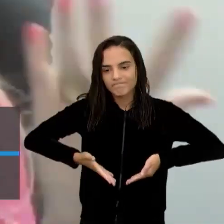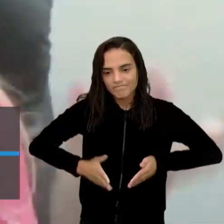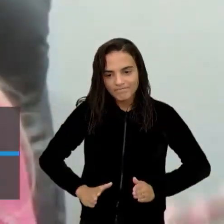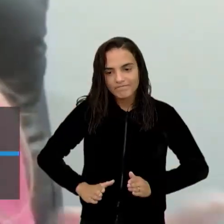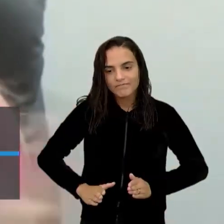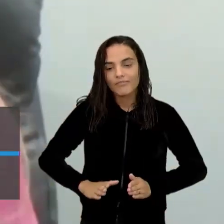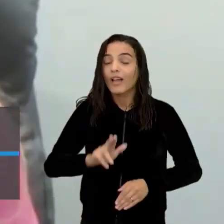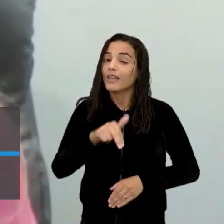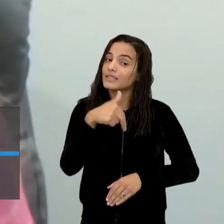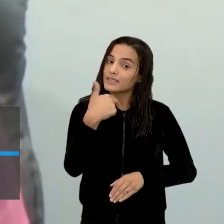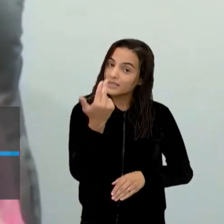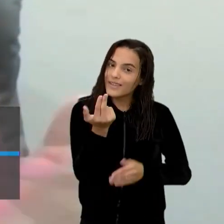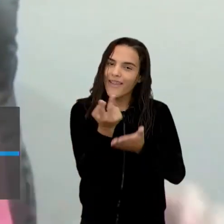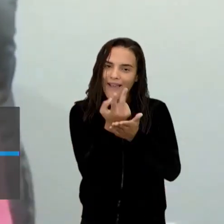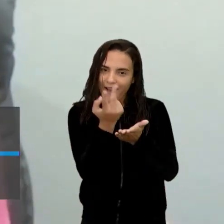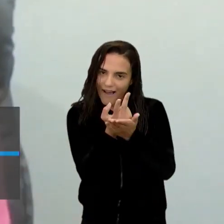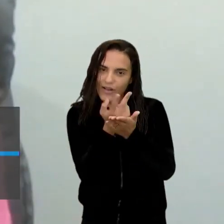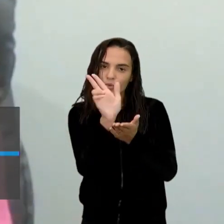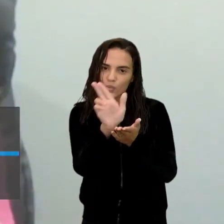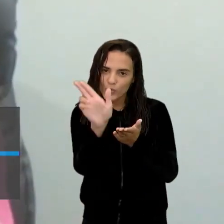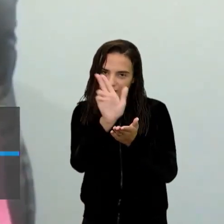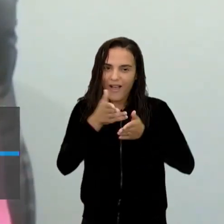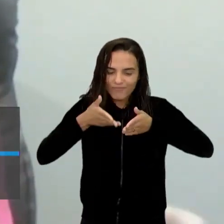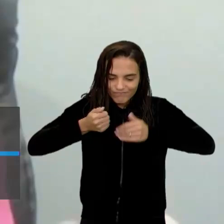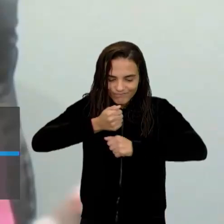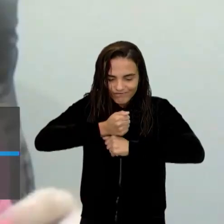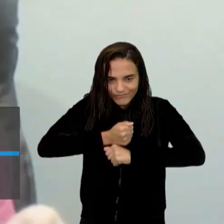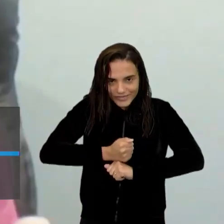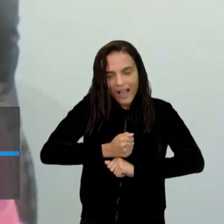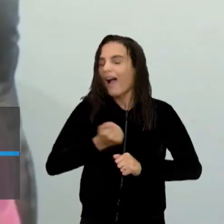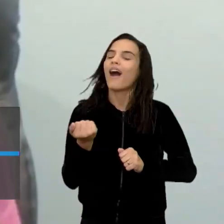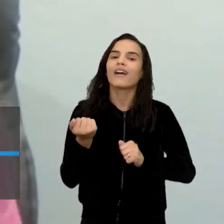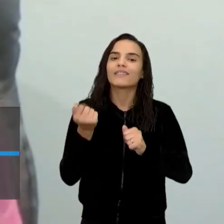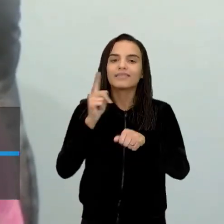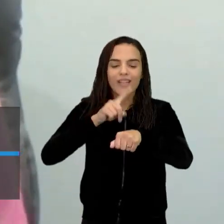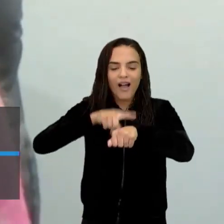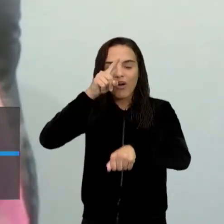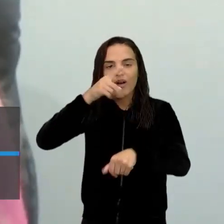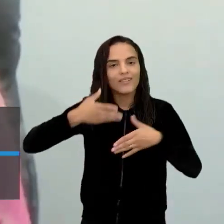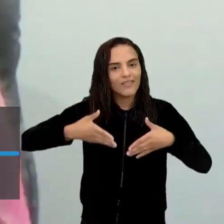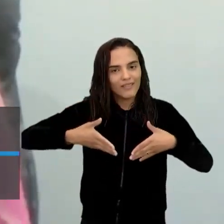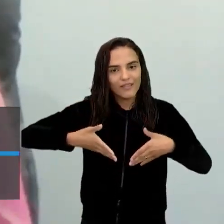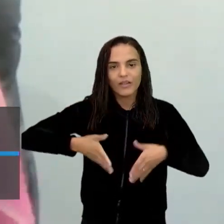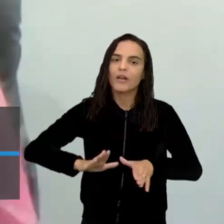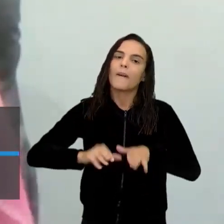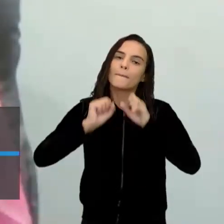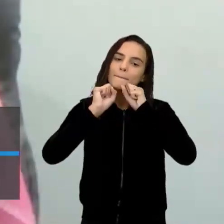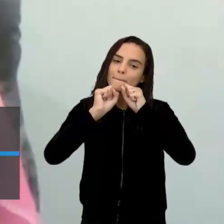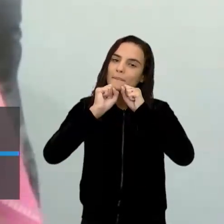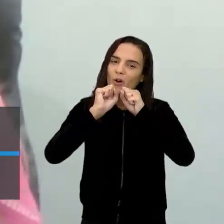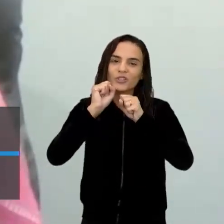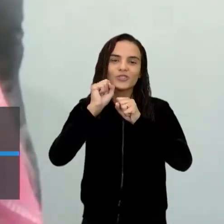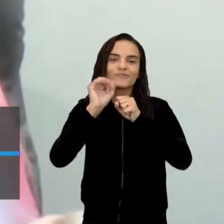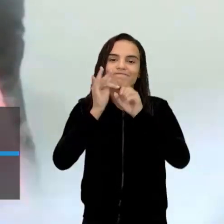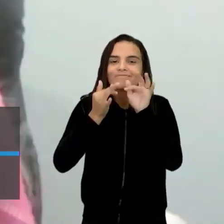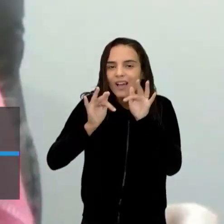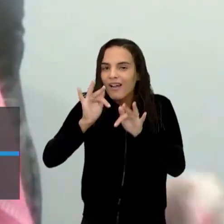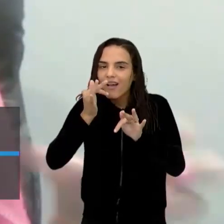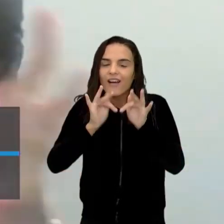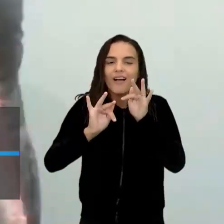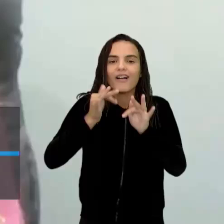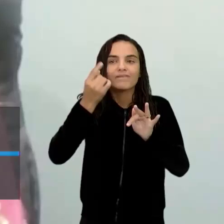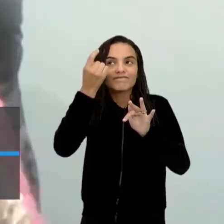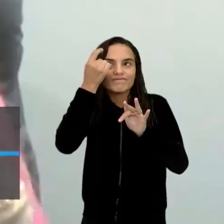se não usado adequadamente nessa questão, aí é na hora do nascimento, aí pode se lesionar alguma parte, ou